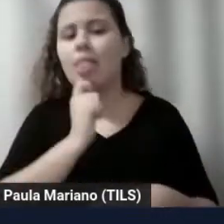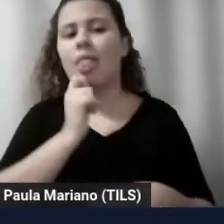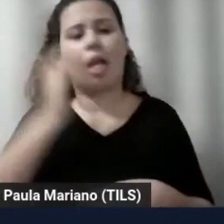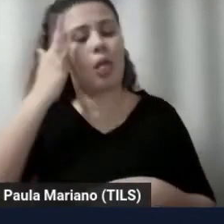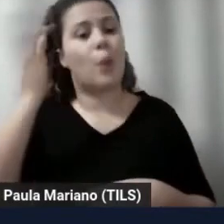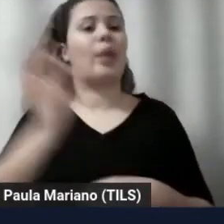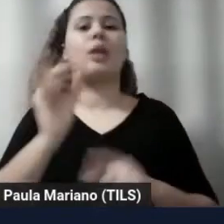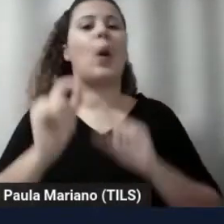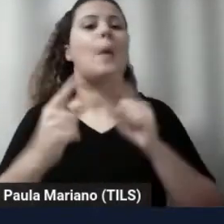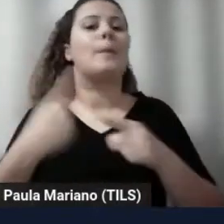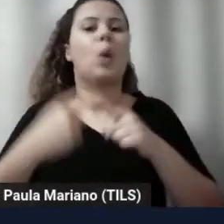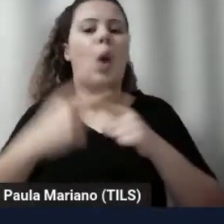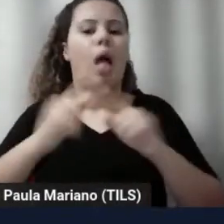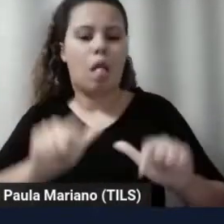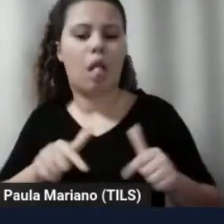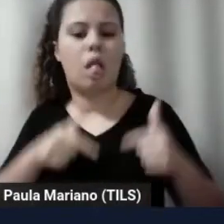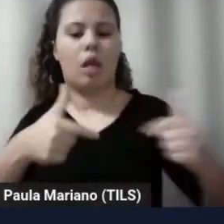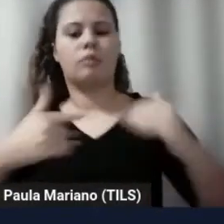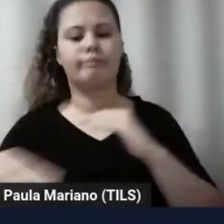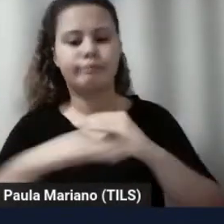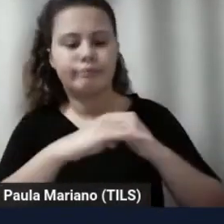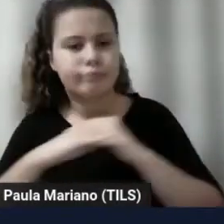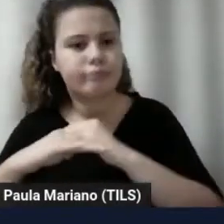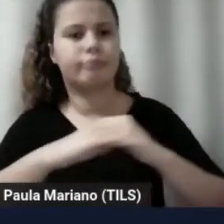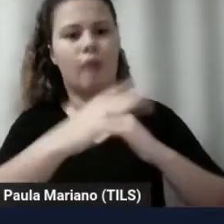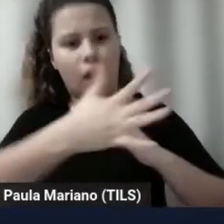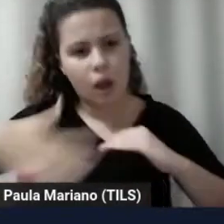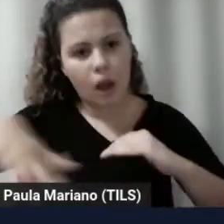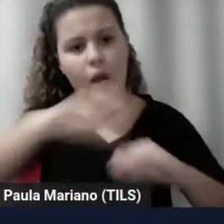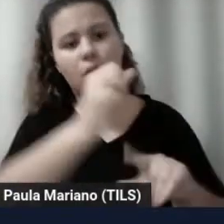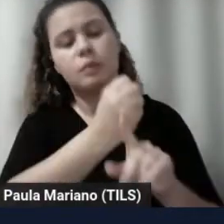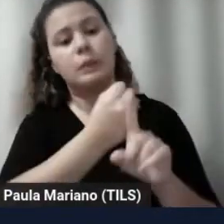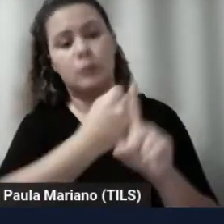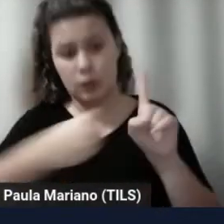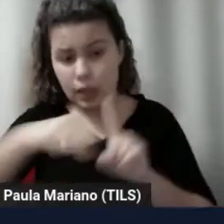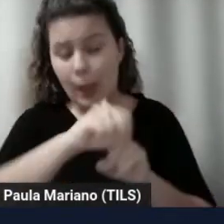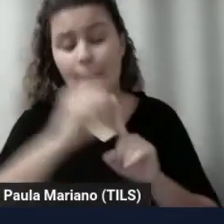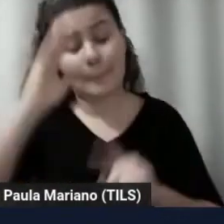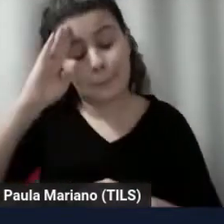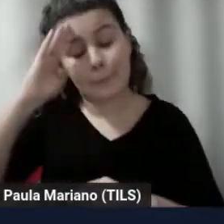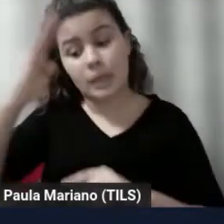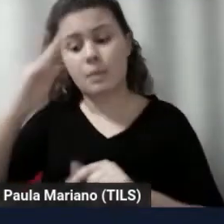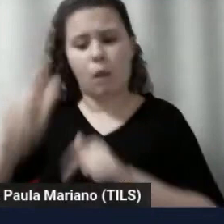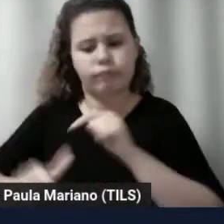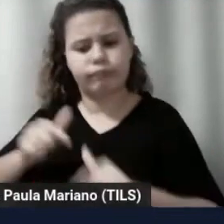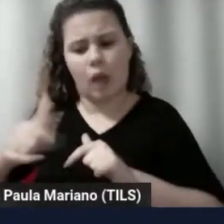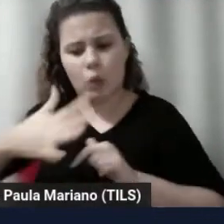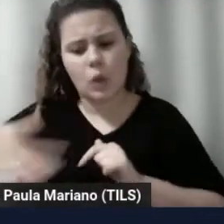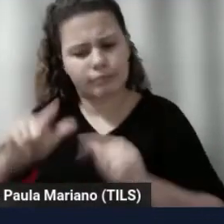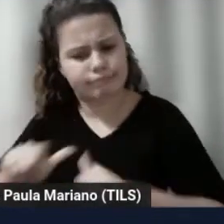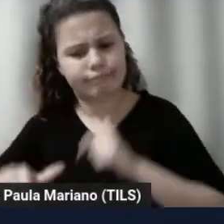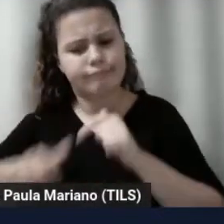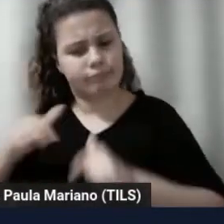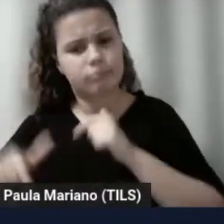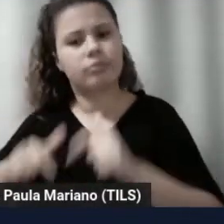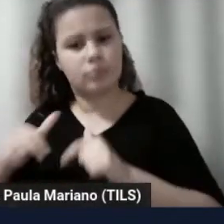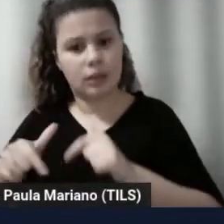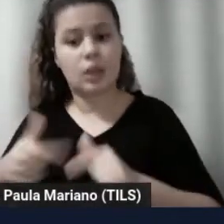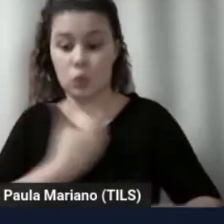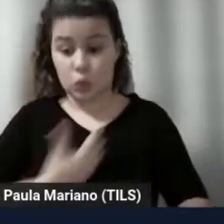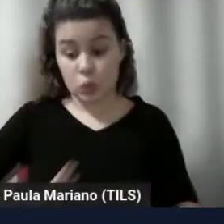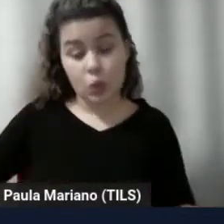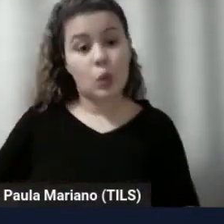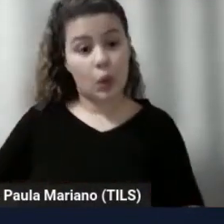de classe, principalmente da classe trabalhadora do setor público, com essas medidas macroeconômicas adotadas